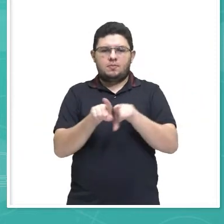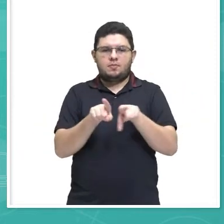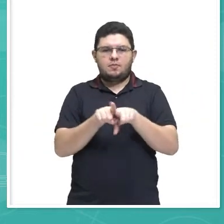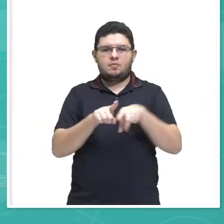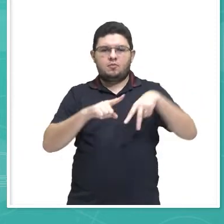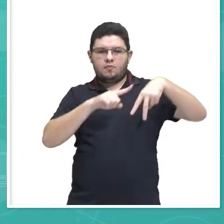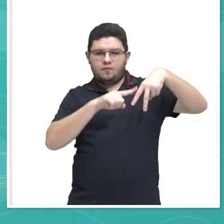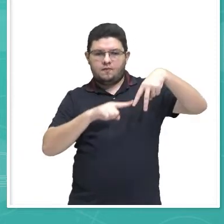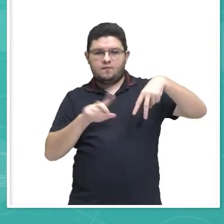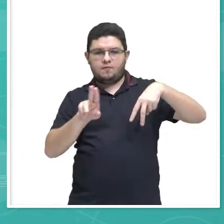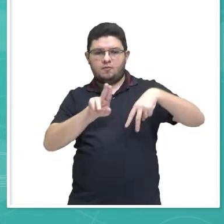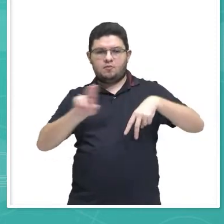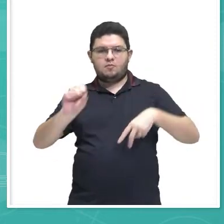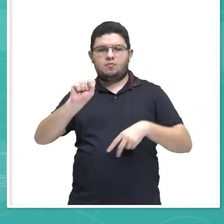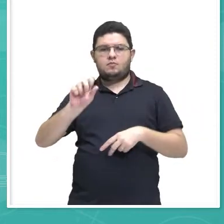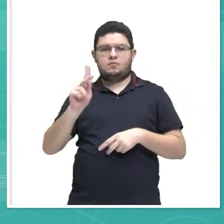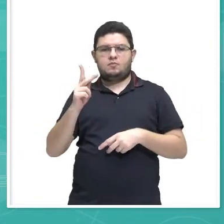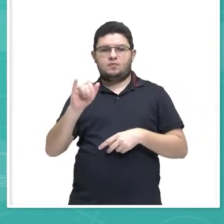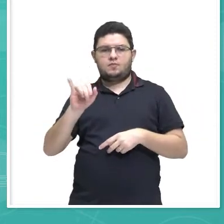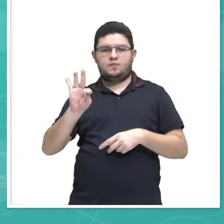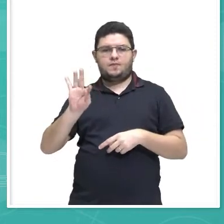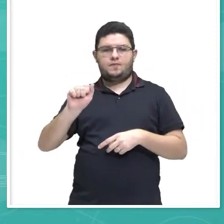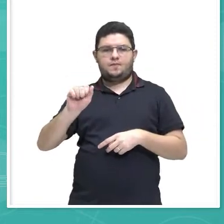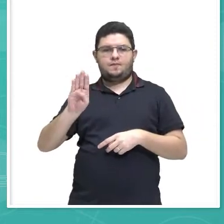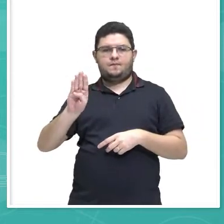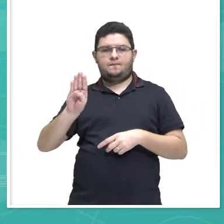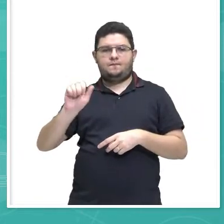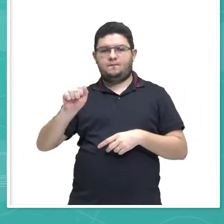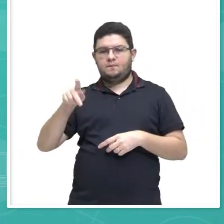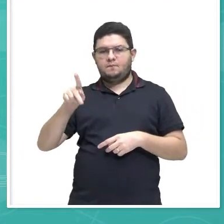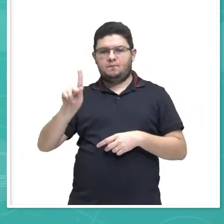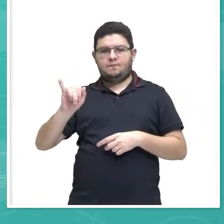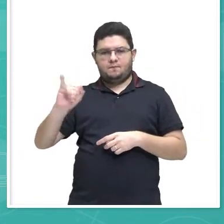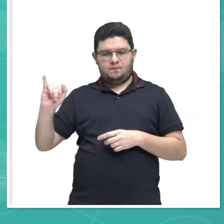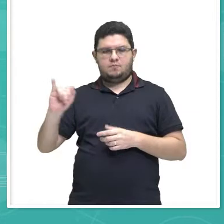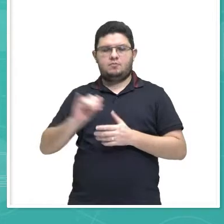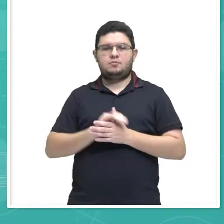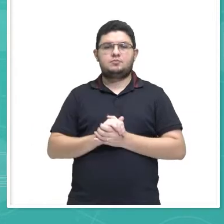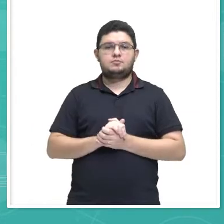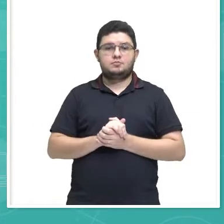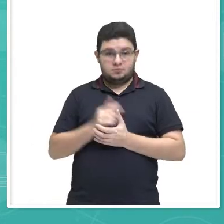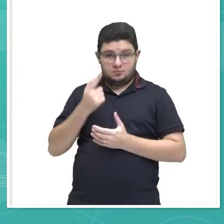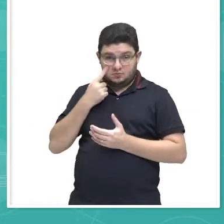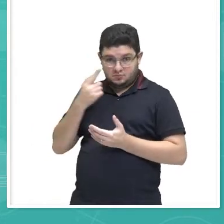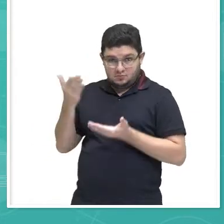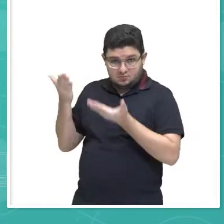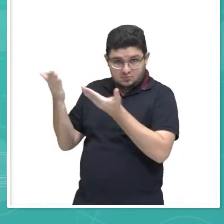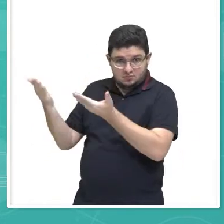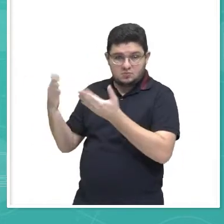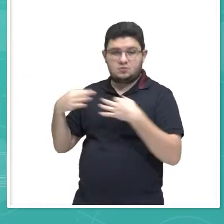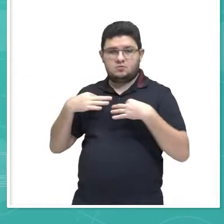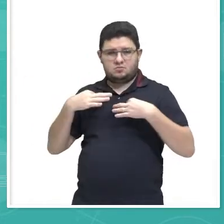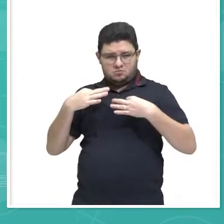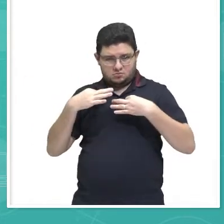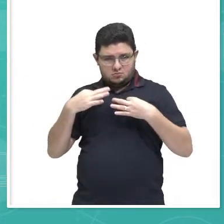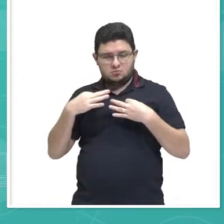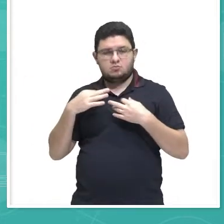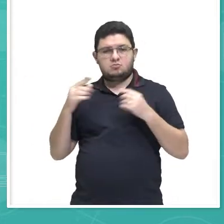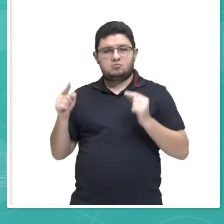são os componentes principais do judogi. É necessário que ele tenha um tecido